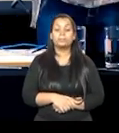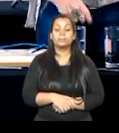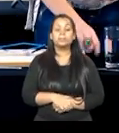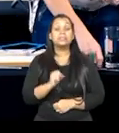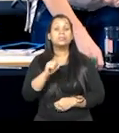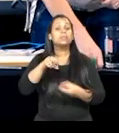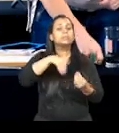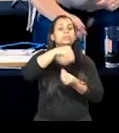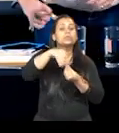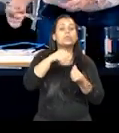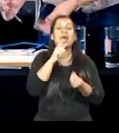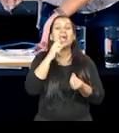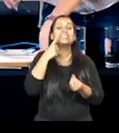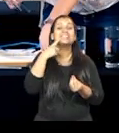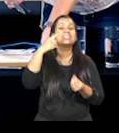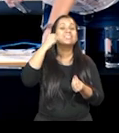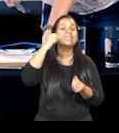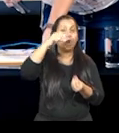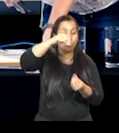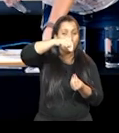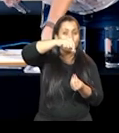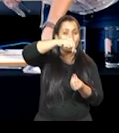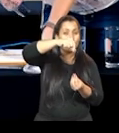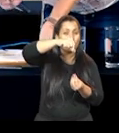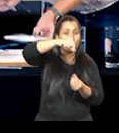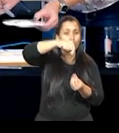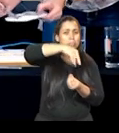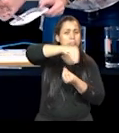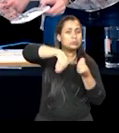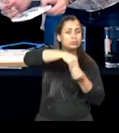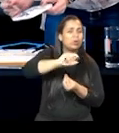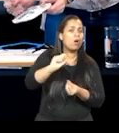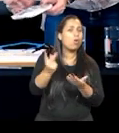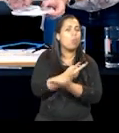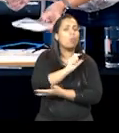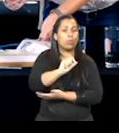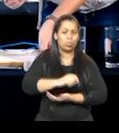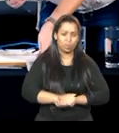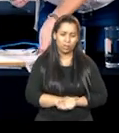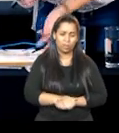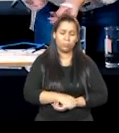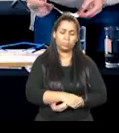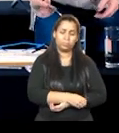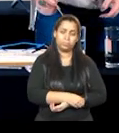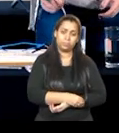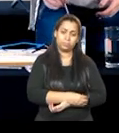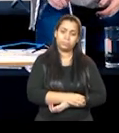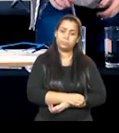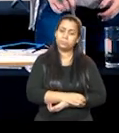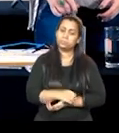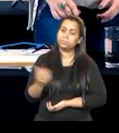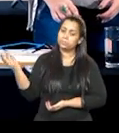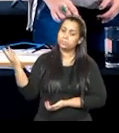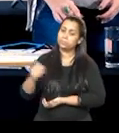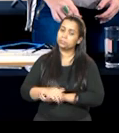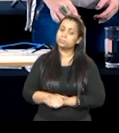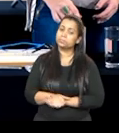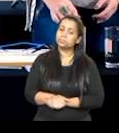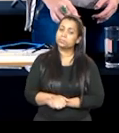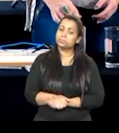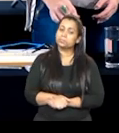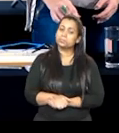se eu misturar sal nela, o que será que vai acontecer? Vou misturar uma colherinha de sal.